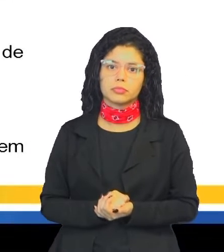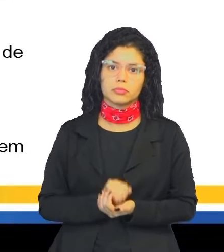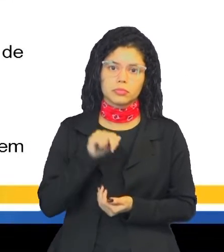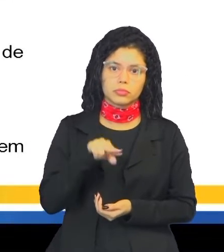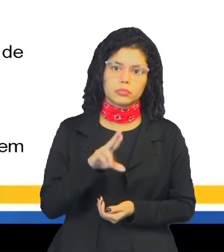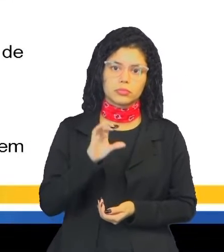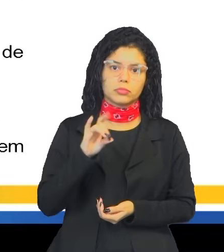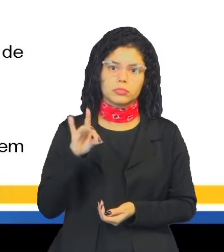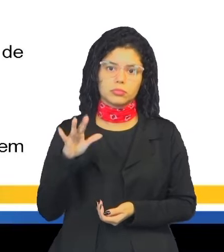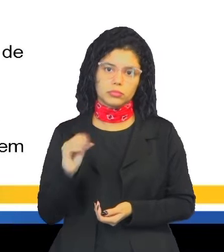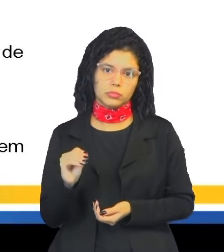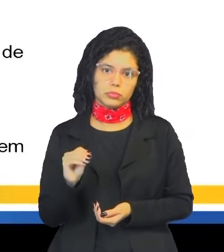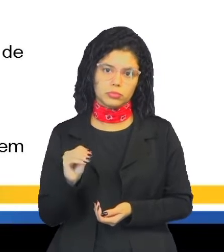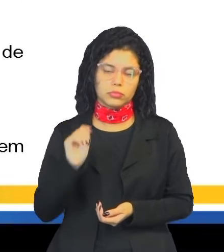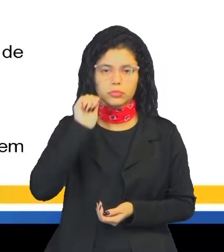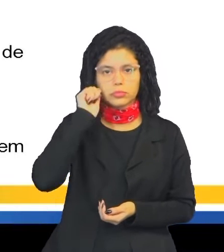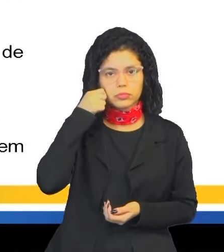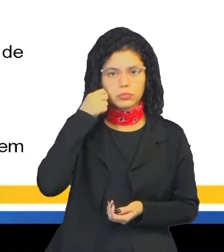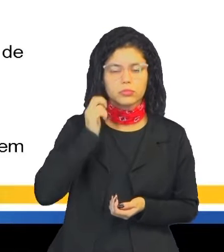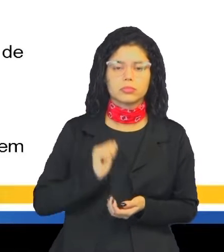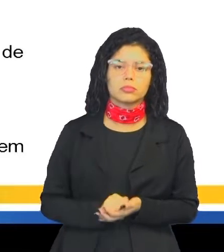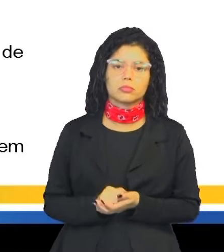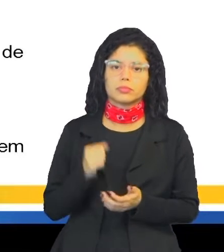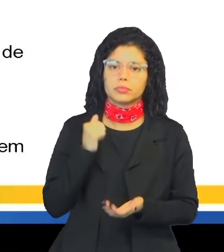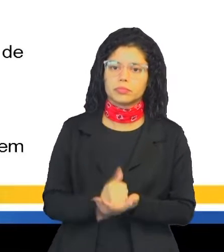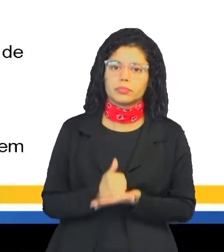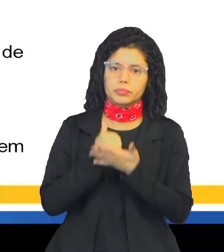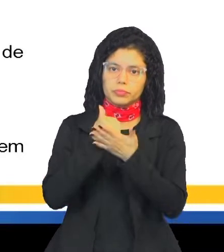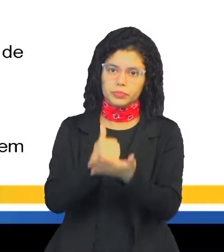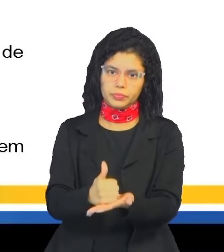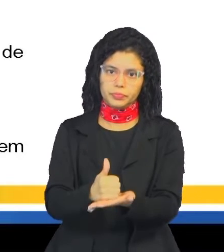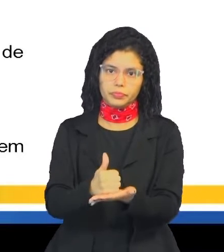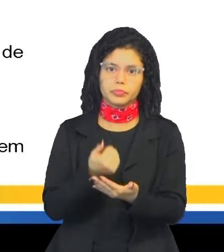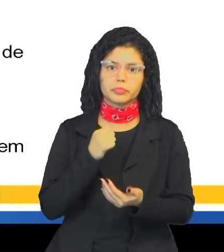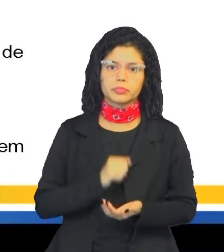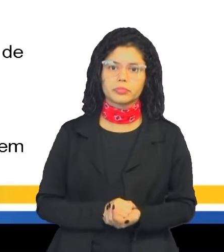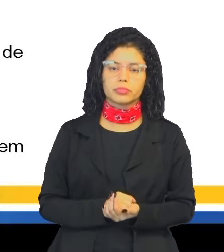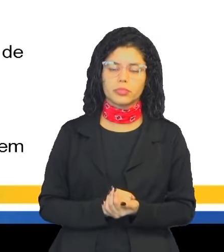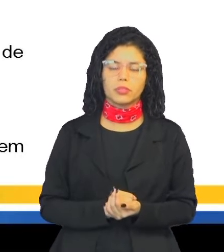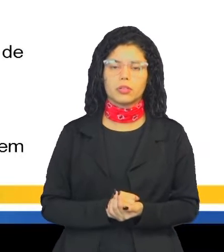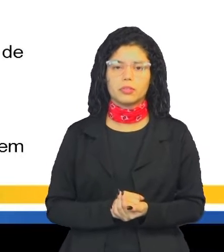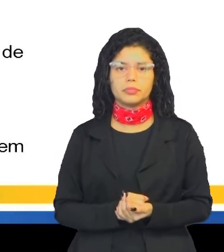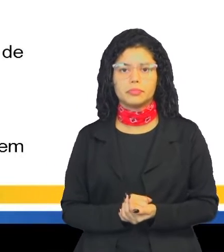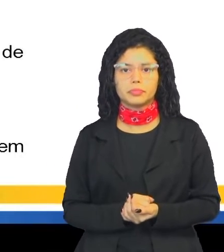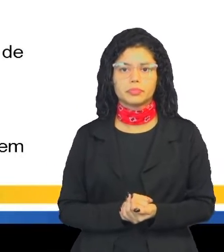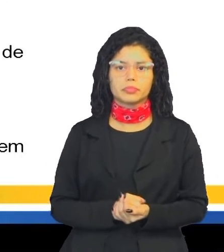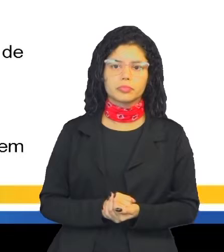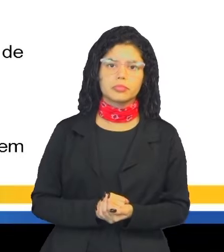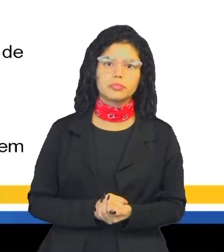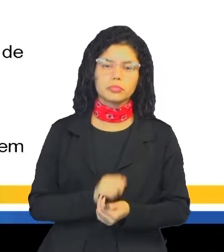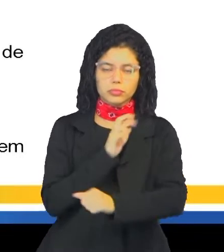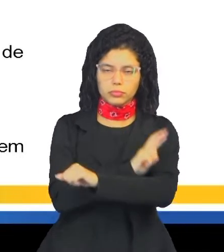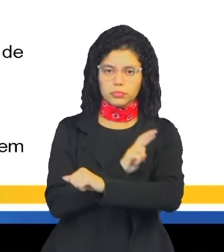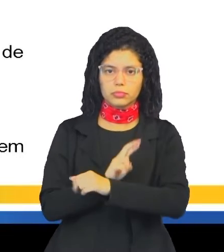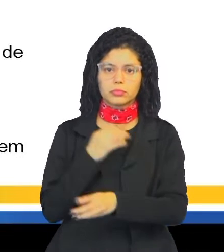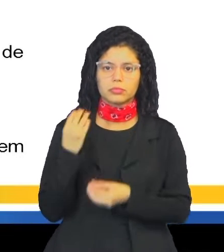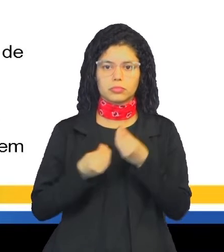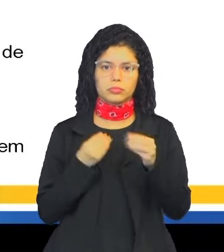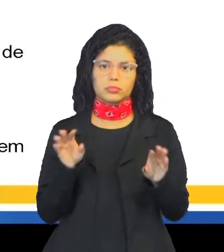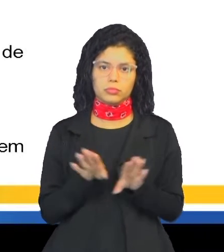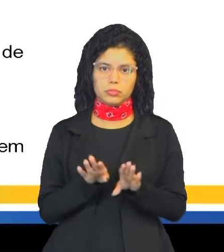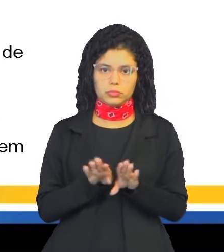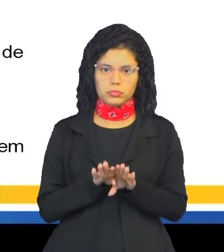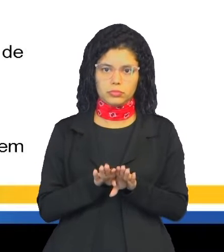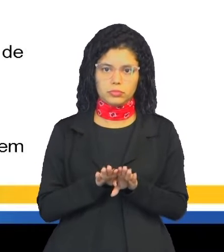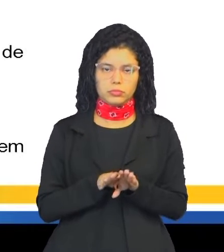Pretos, né, que forneciam apoio, né, um alívio religioso, assim como